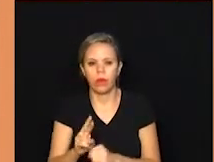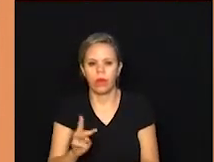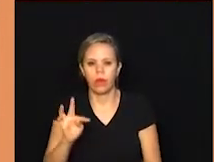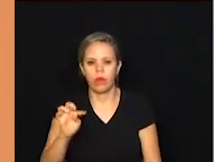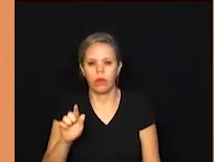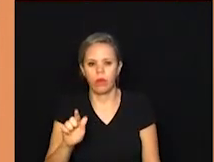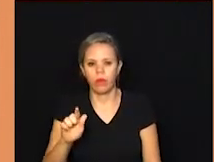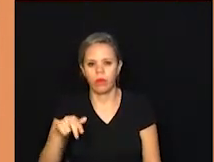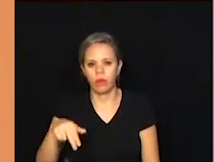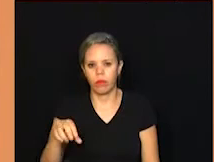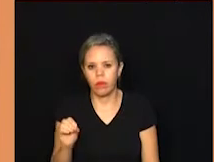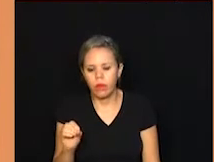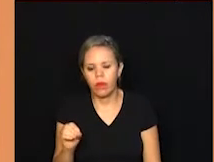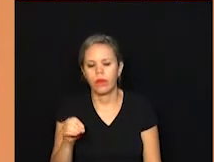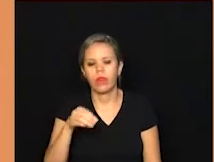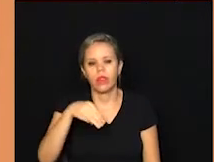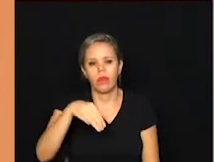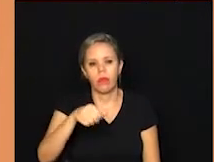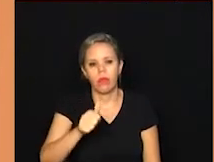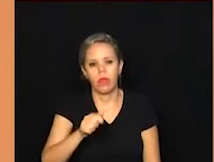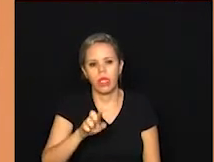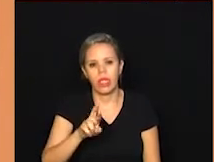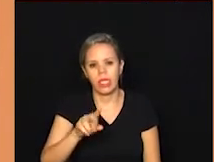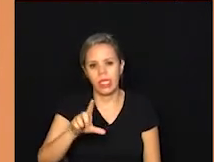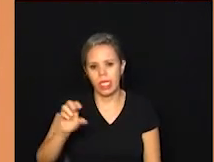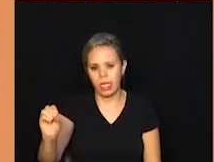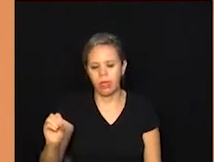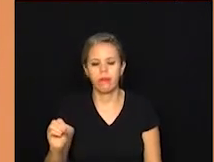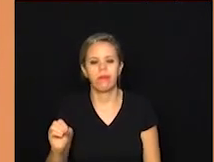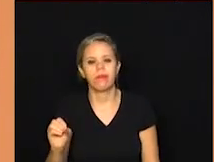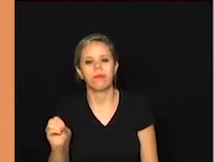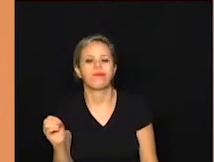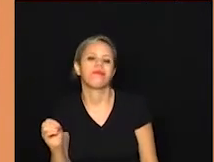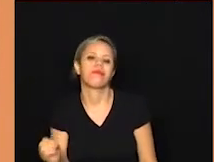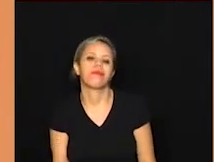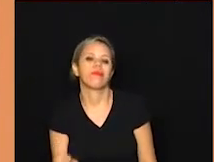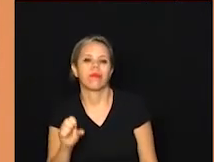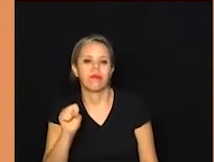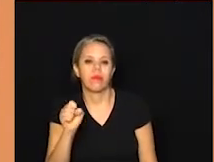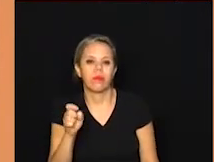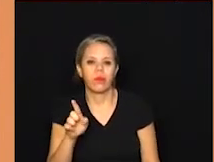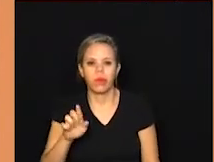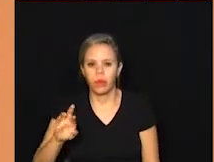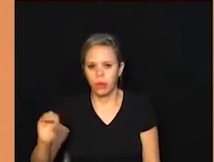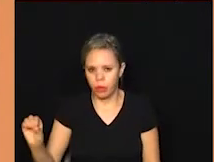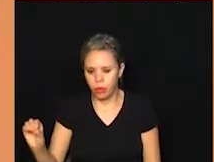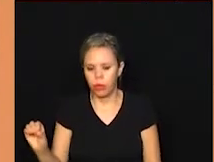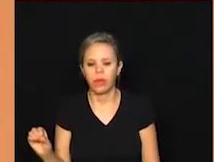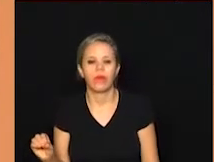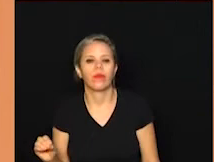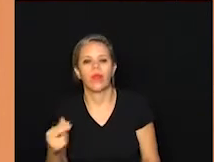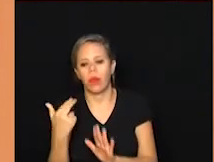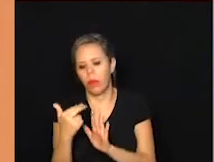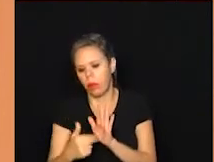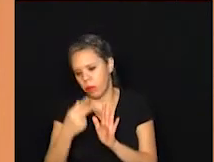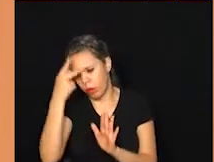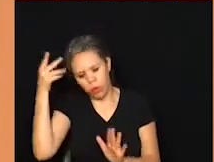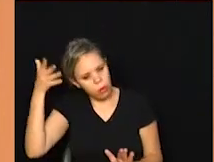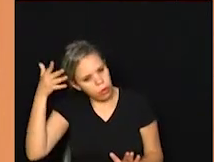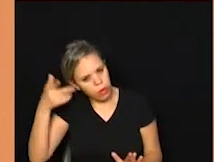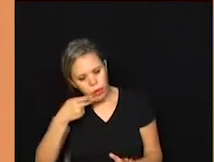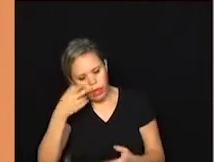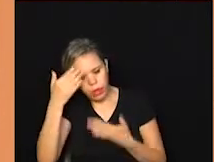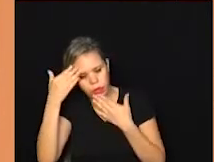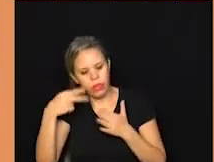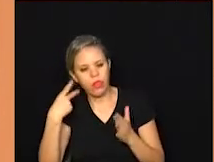Tagino, o Marcelo Rezende, quero agradecer o Sérgio Max da Cefira, que também está conosco, quero agradecer